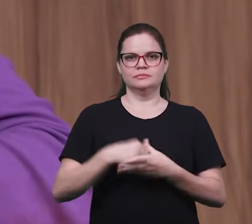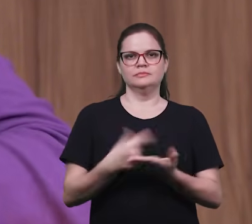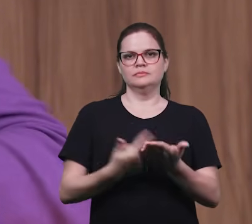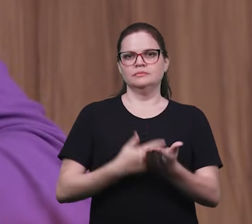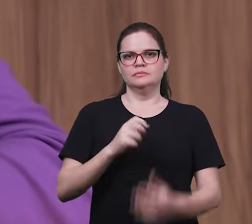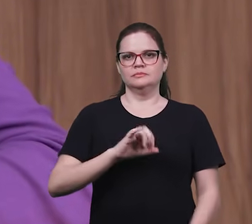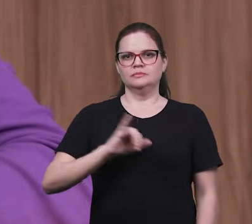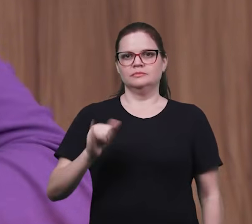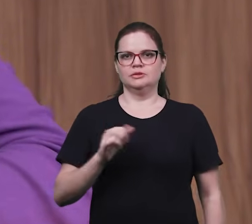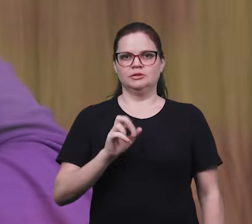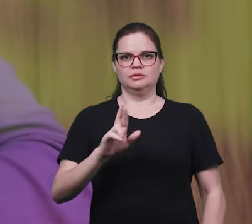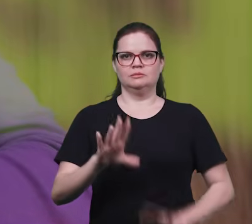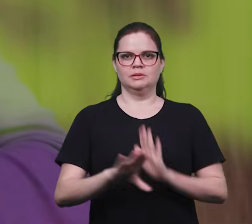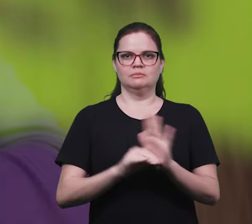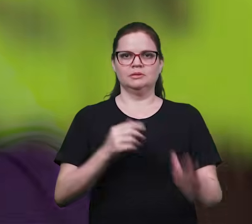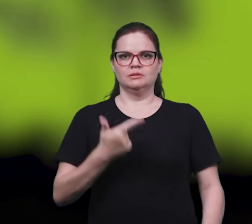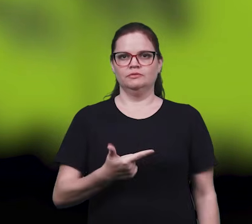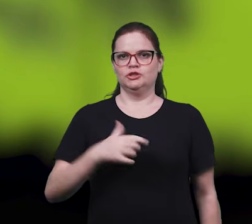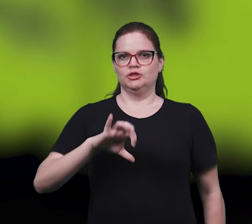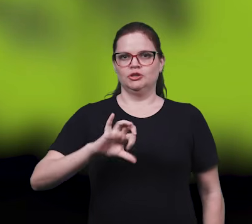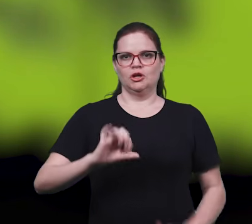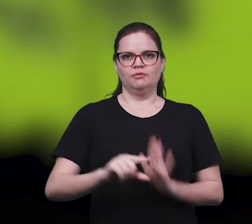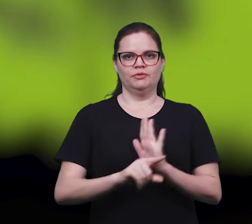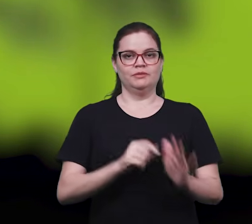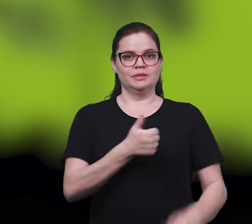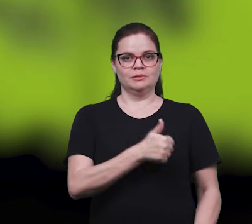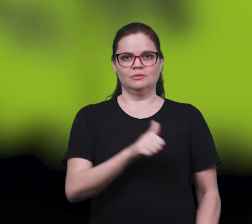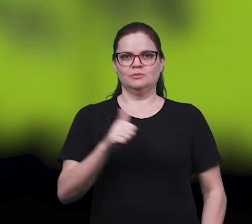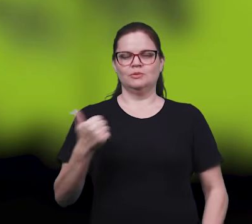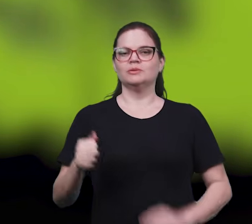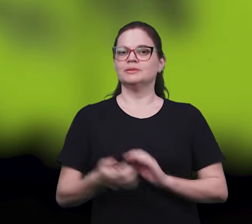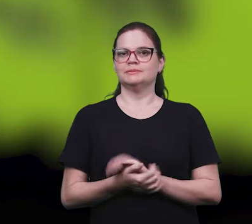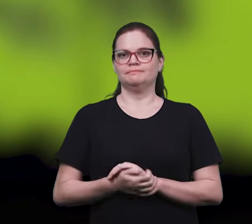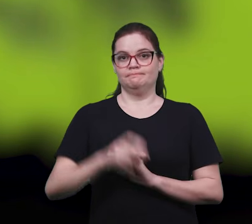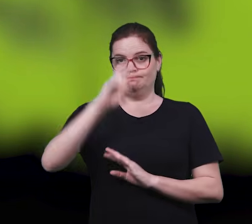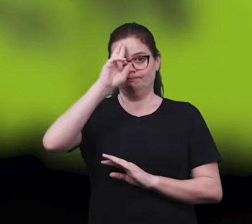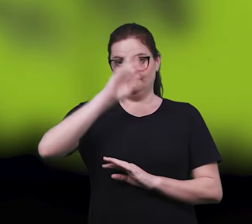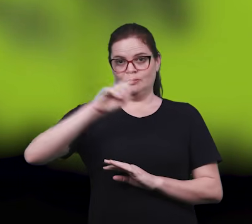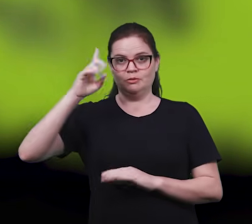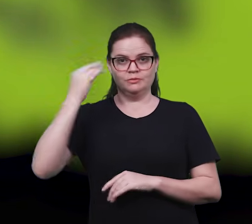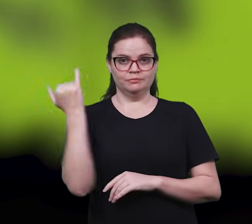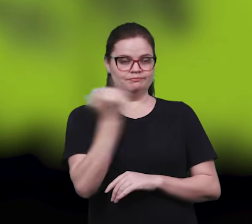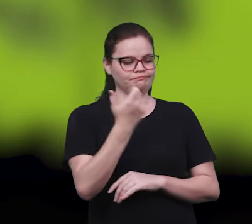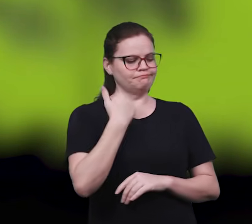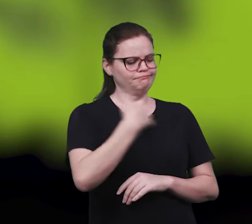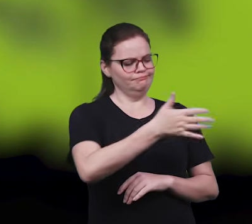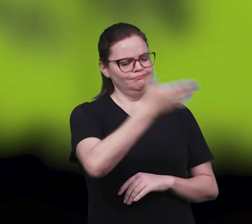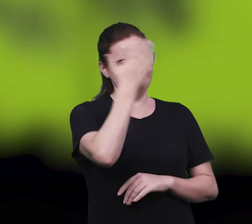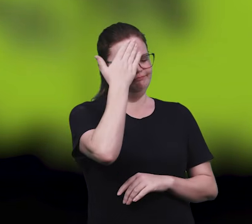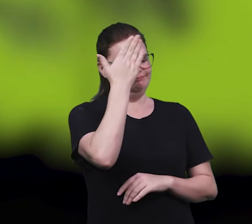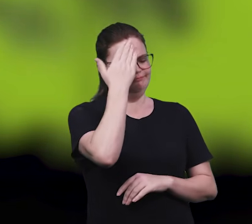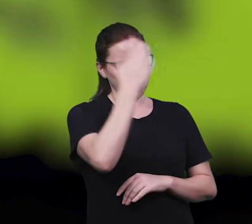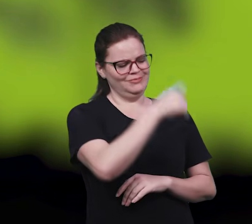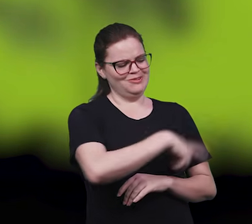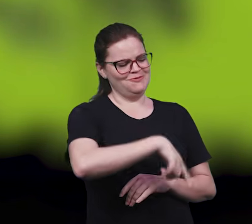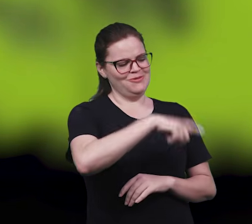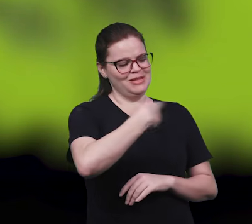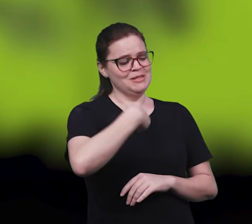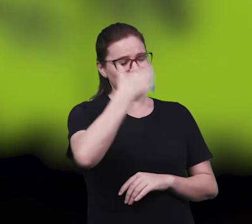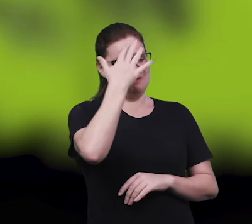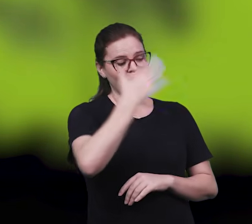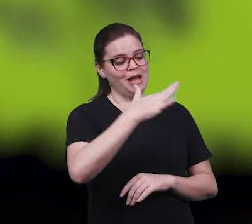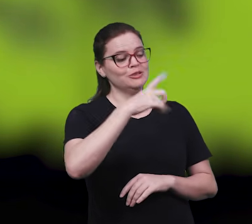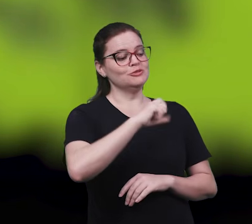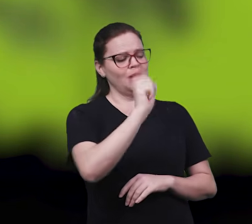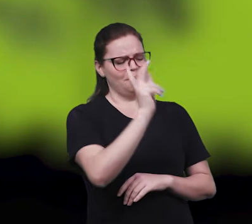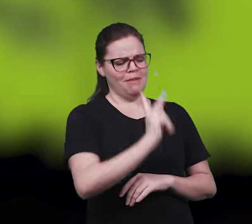Jeremias 29:11. Porque eu bem sei os pensamentos que penso de vós, diz o Senhor, pensamentos